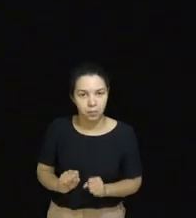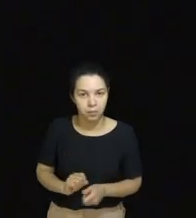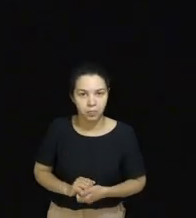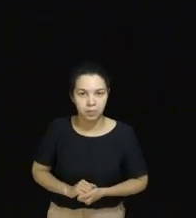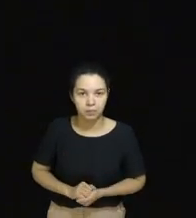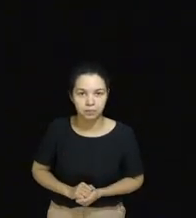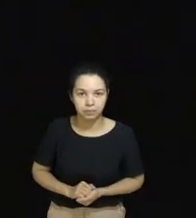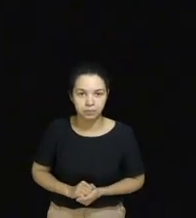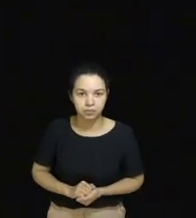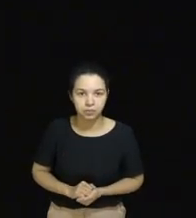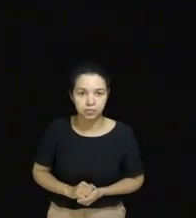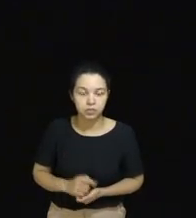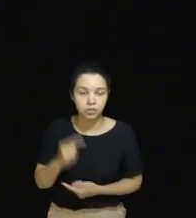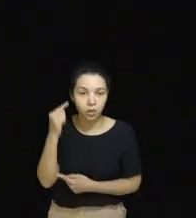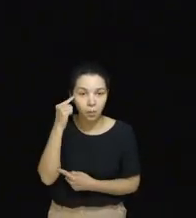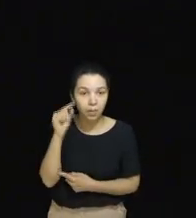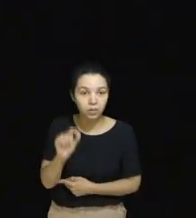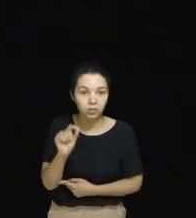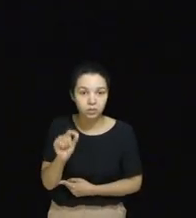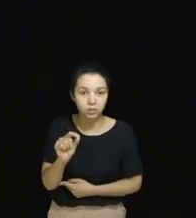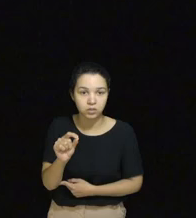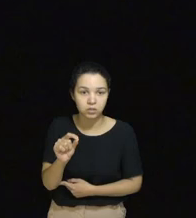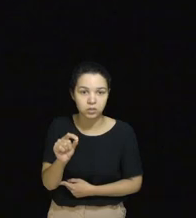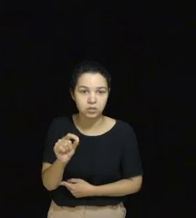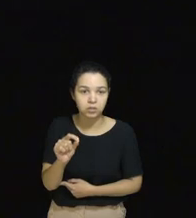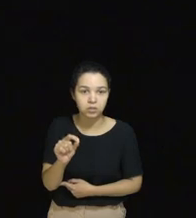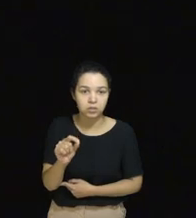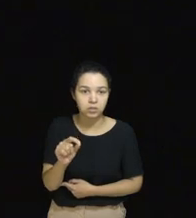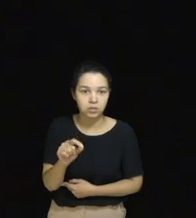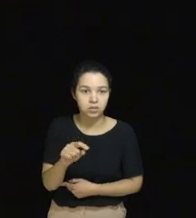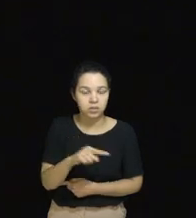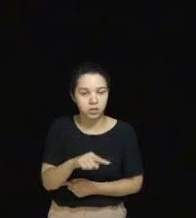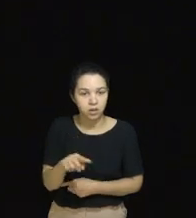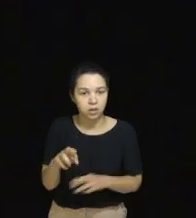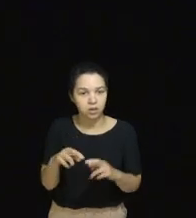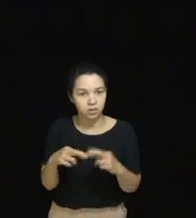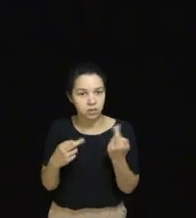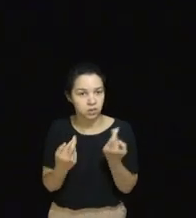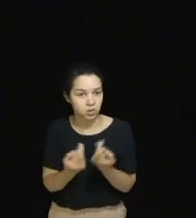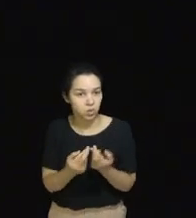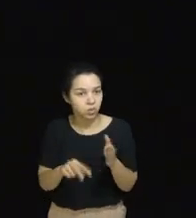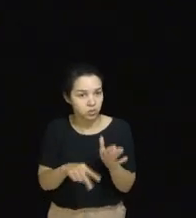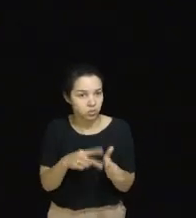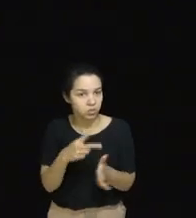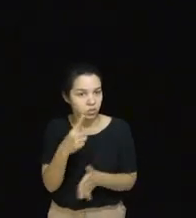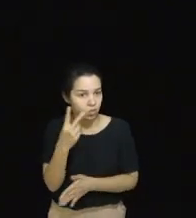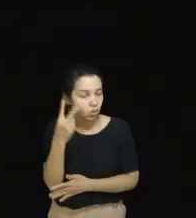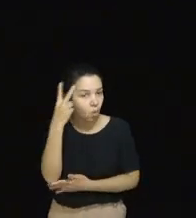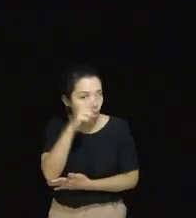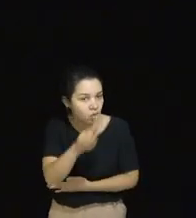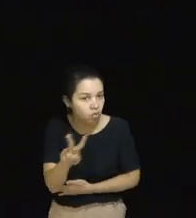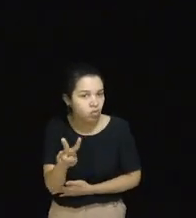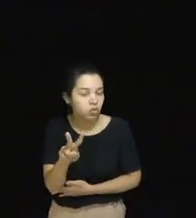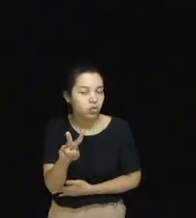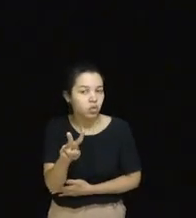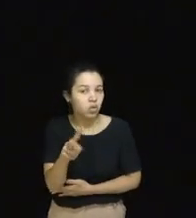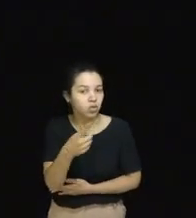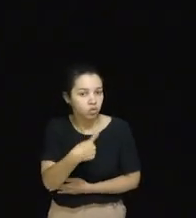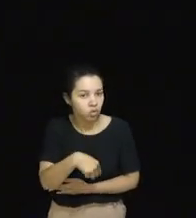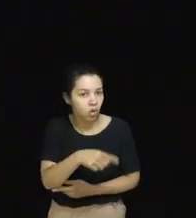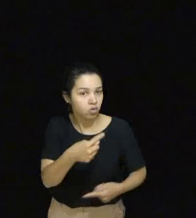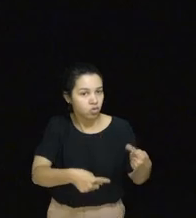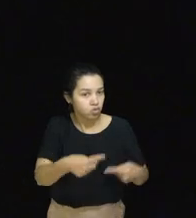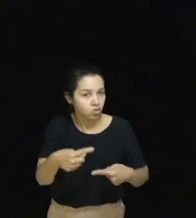Eu penso que esse encontro de 2 dias foi para isso, para a gente